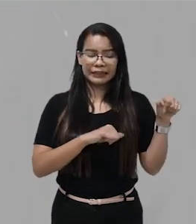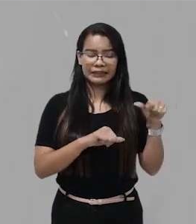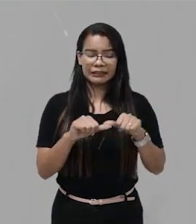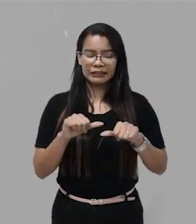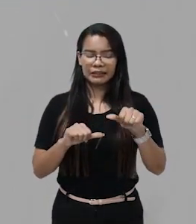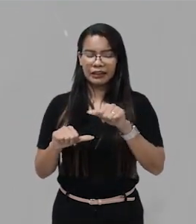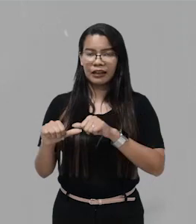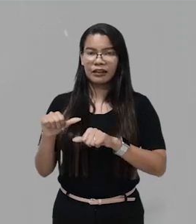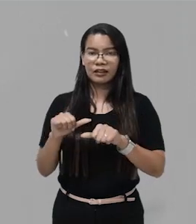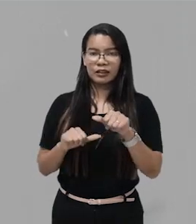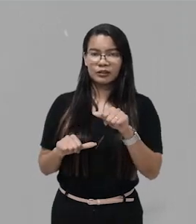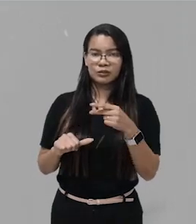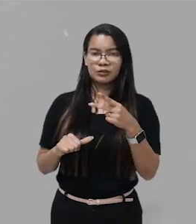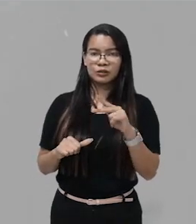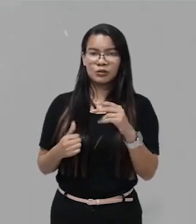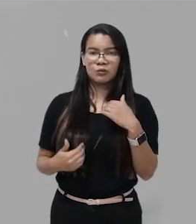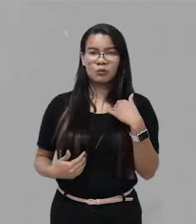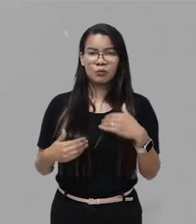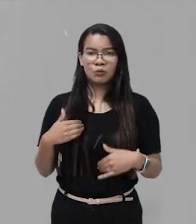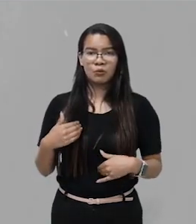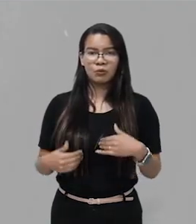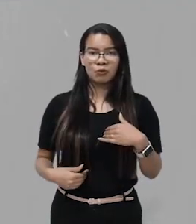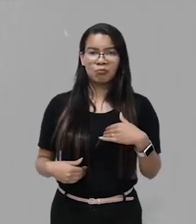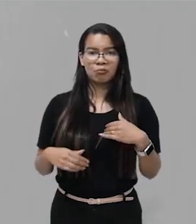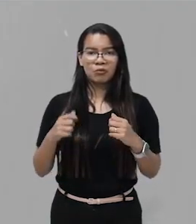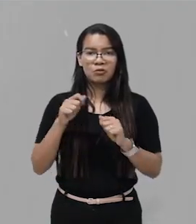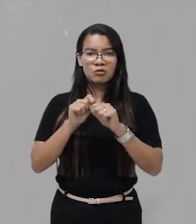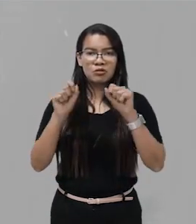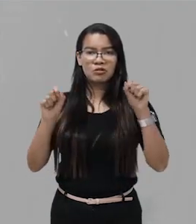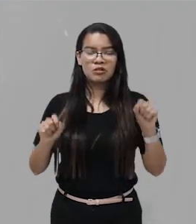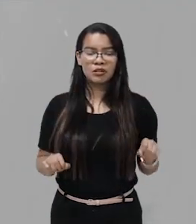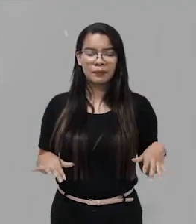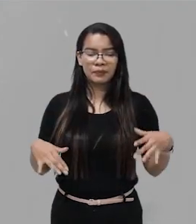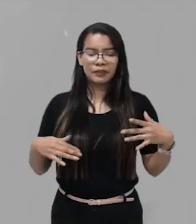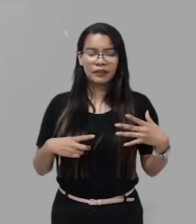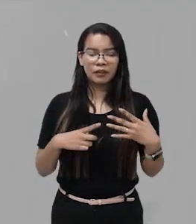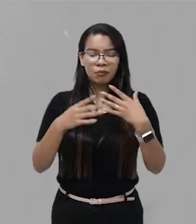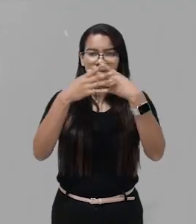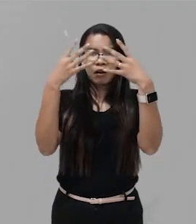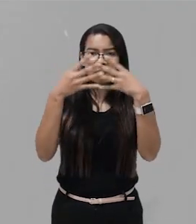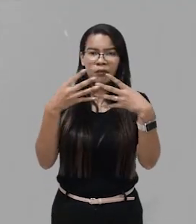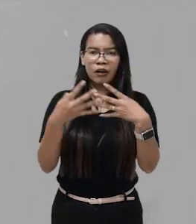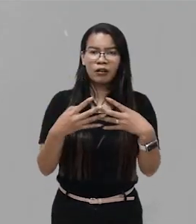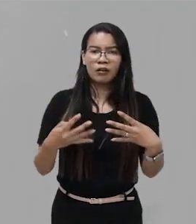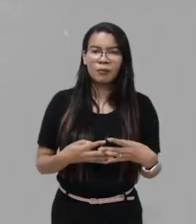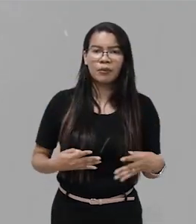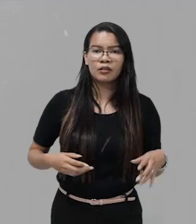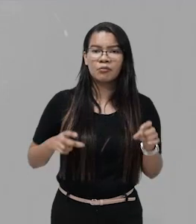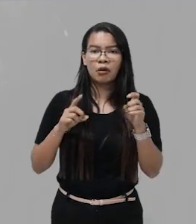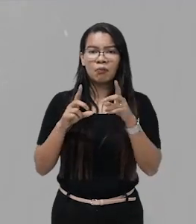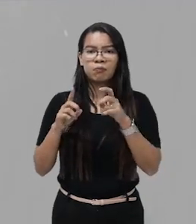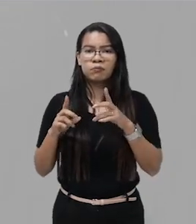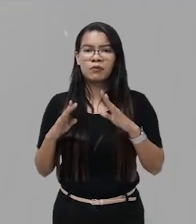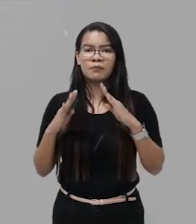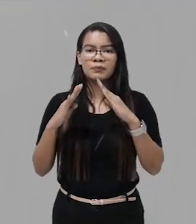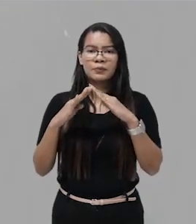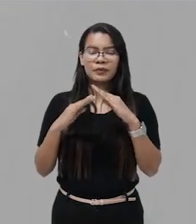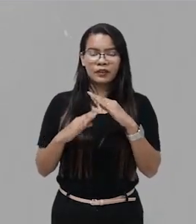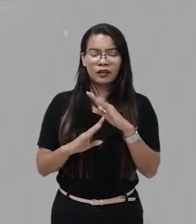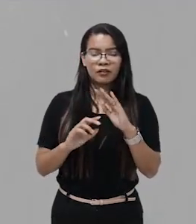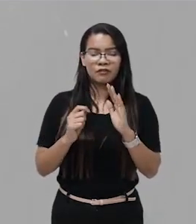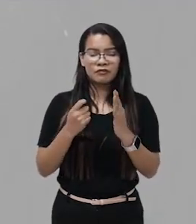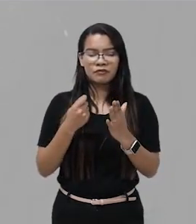alteram o funcionamento do organismo humano. Está aqui uma prateleira de uma farmácia. Vou relembrar vocês. Quando o